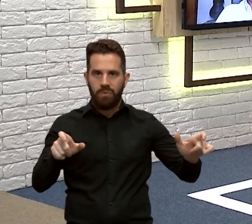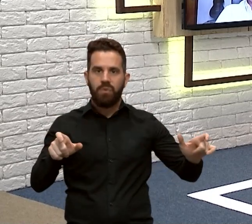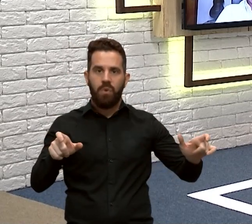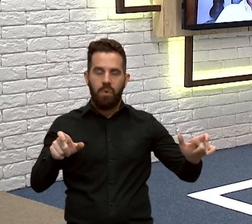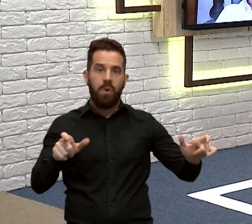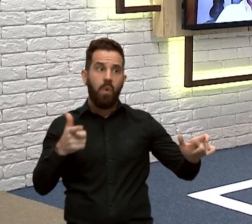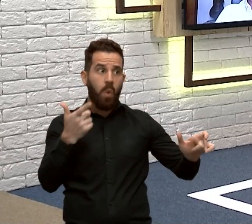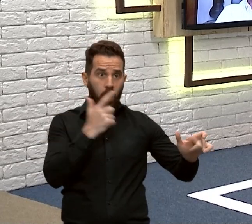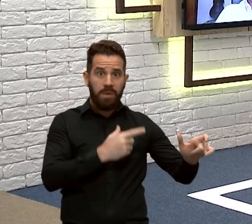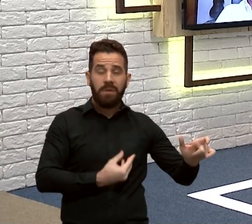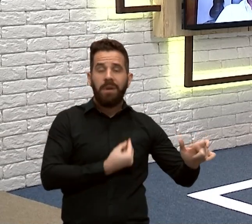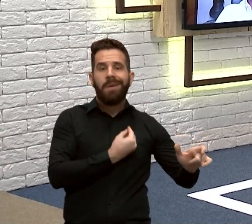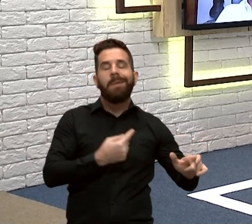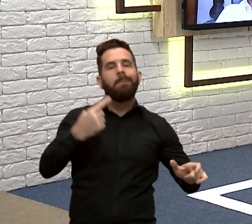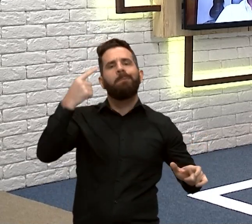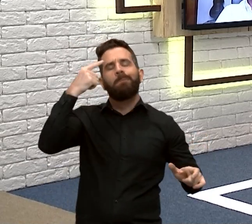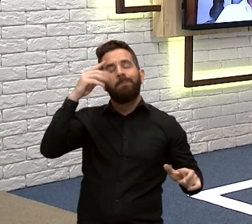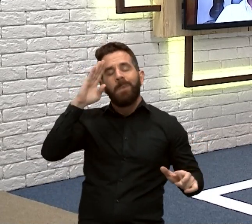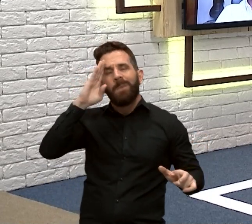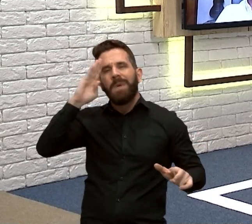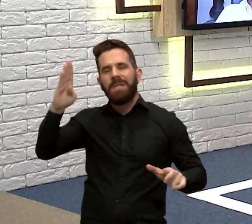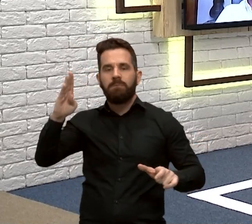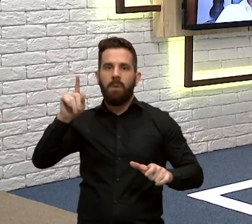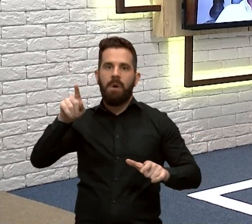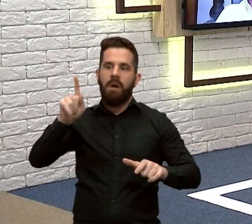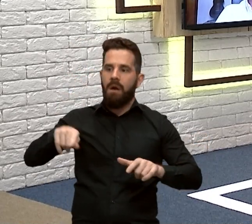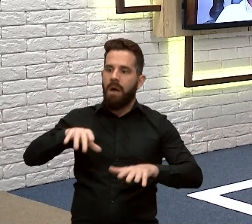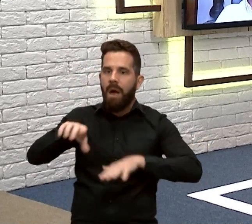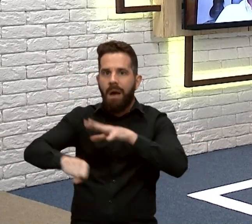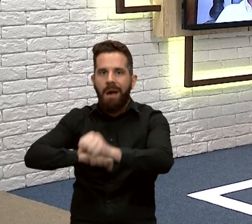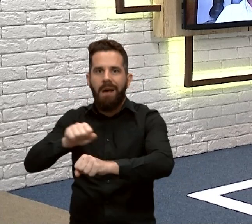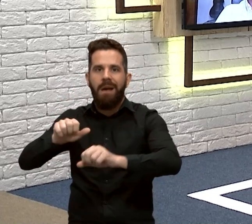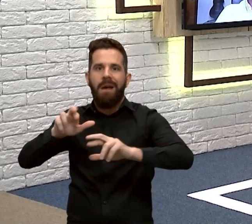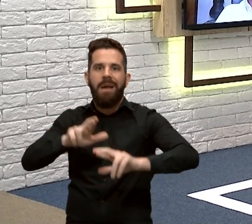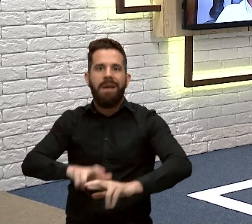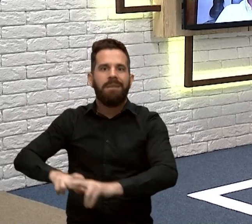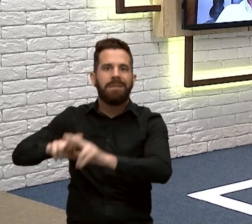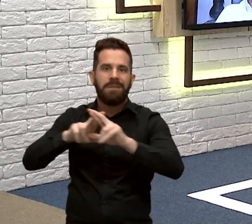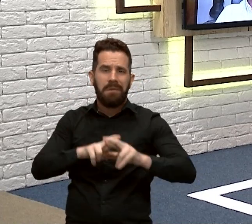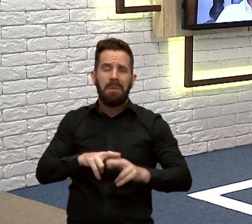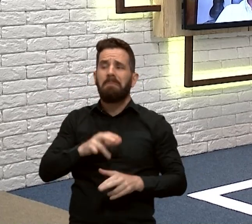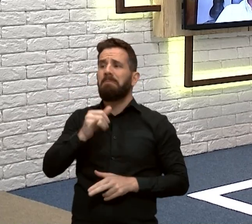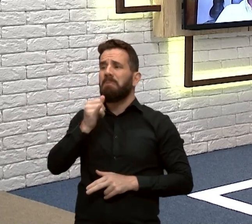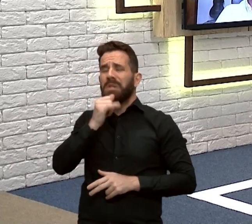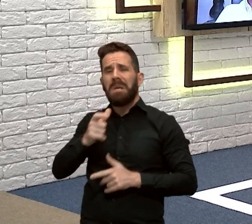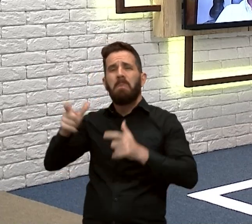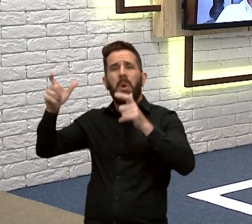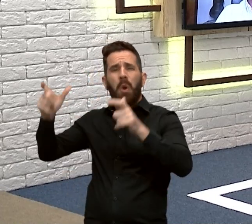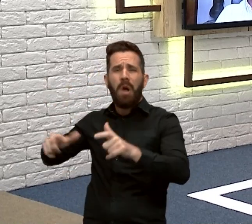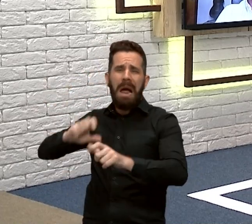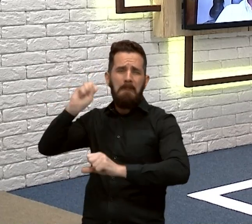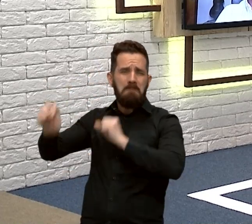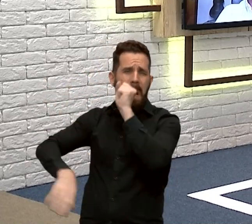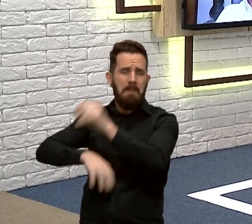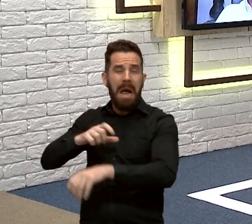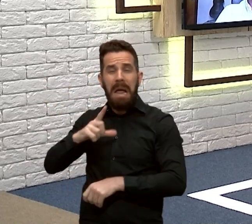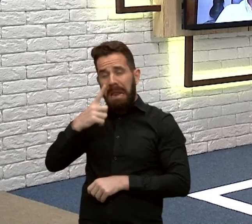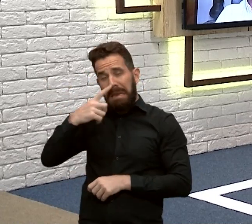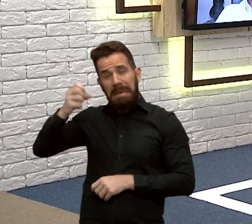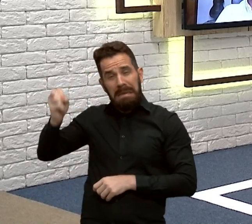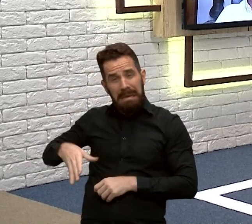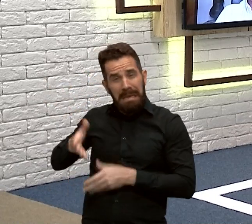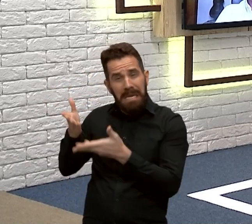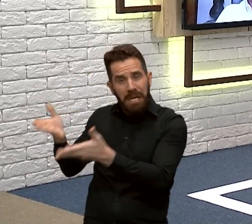material reciclável, que estão de forma desorganizada nos lixões ou nas ruas, né, que não têm acesso a nenhum